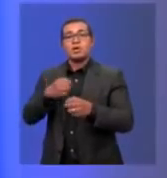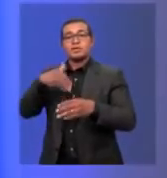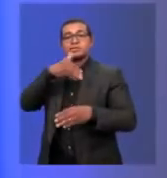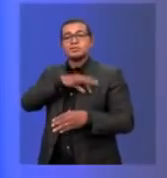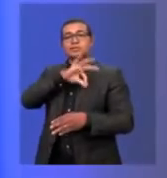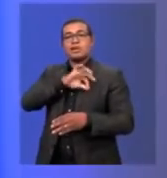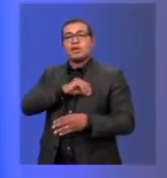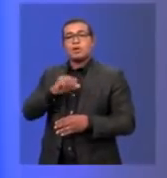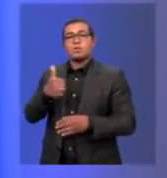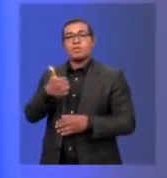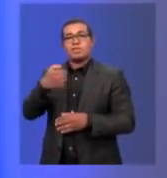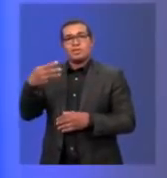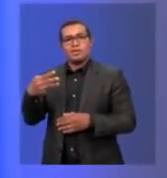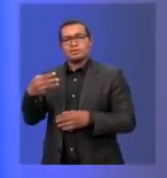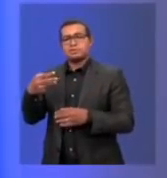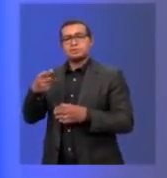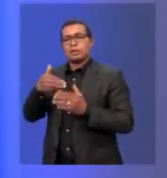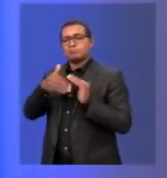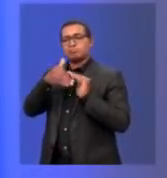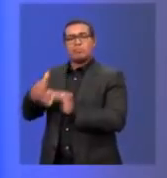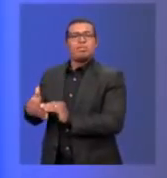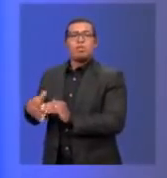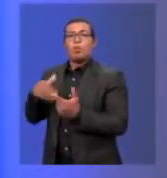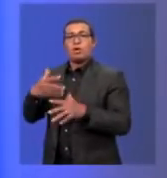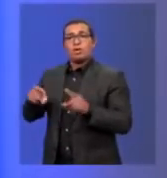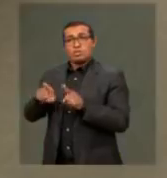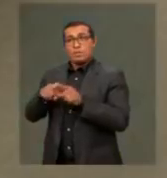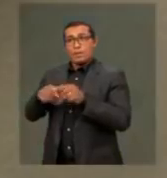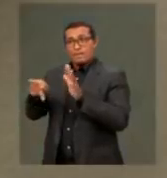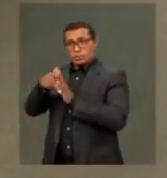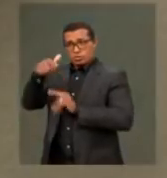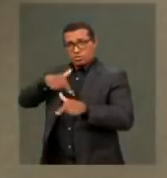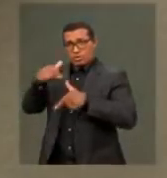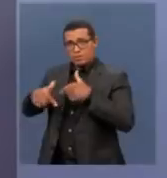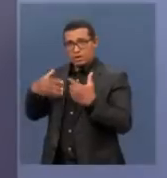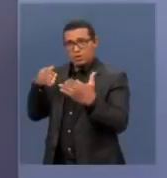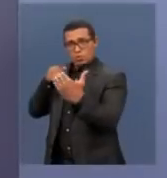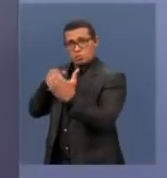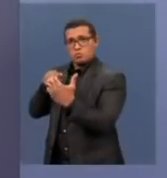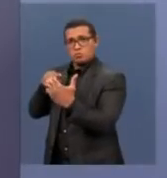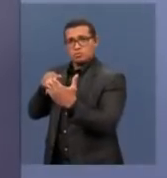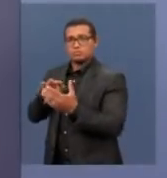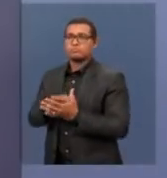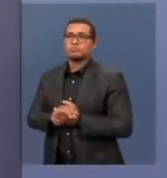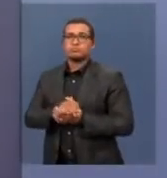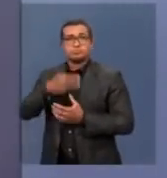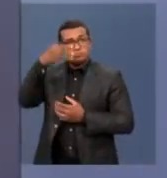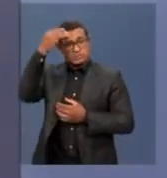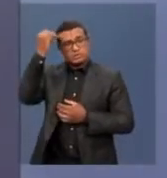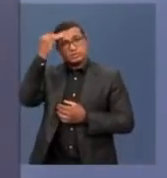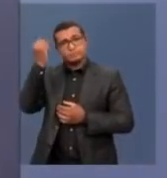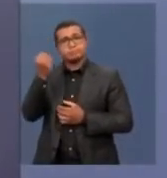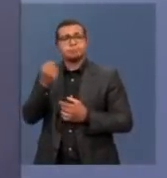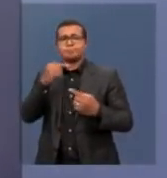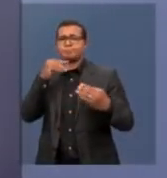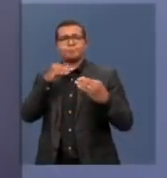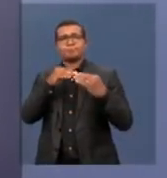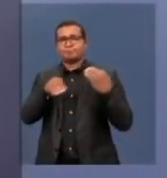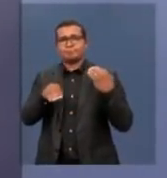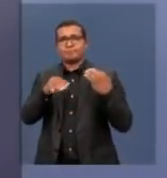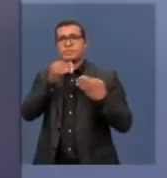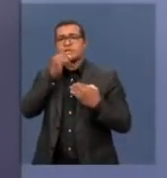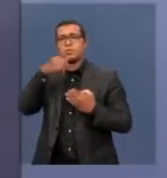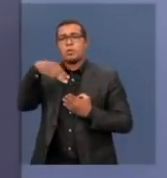sua posição em relação a isso vai fazer a mesma coisa com os servidores aqui logicamente que não o mourão ele